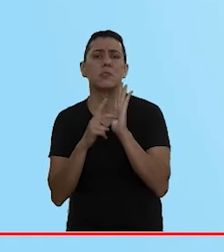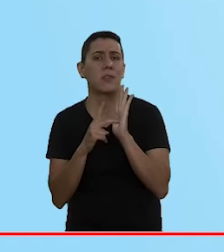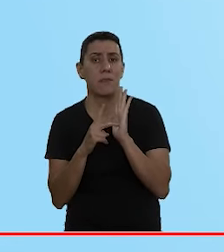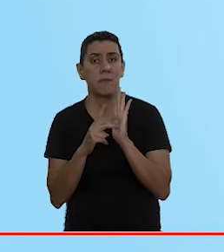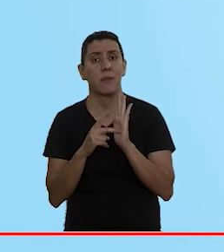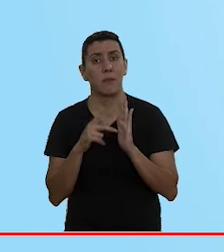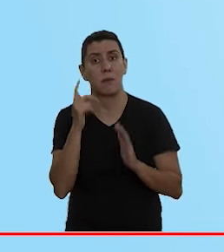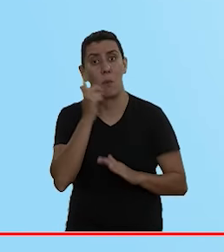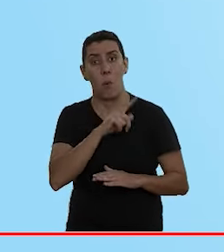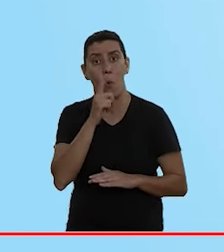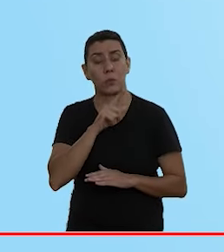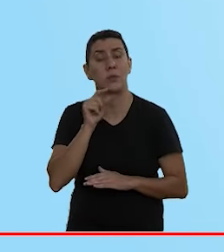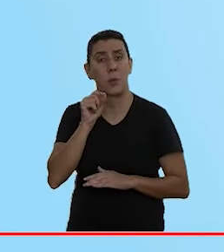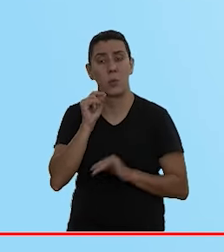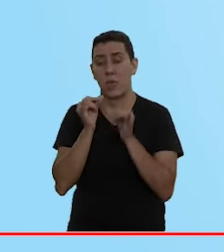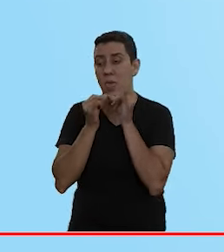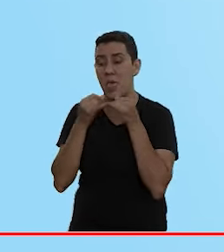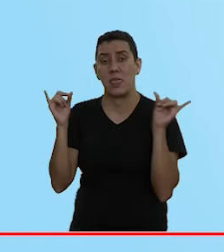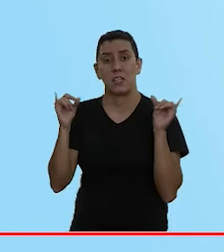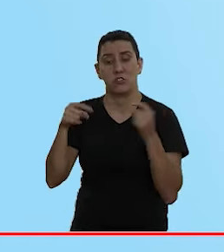tá? Porque